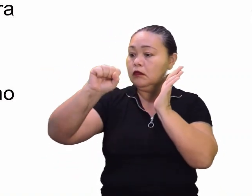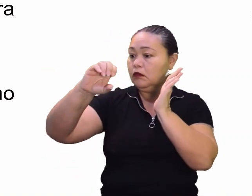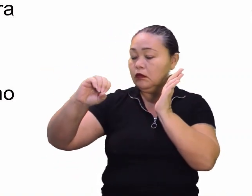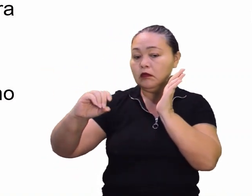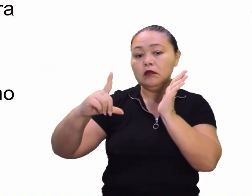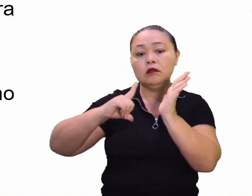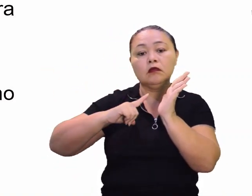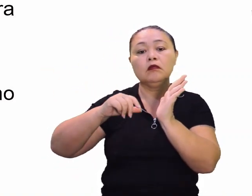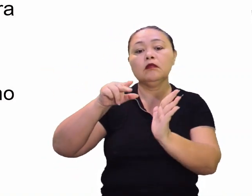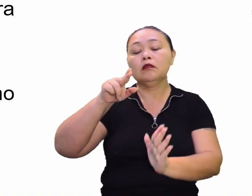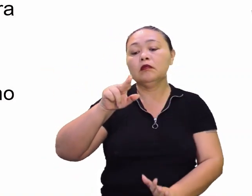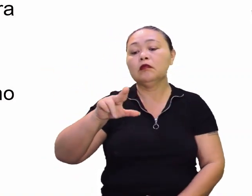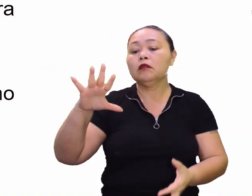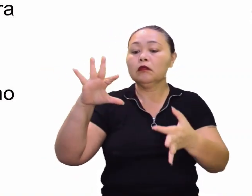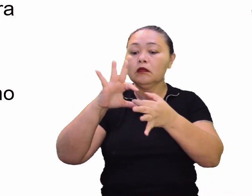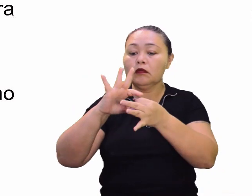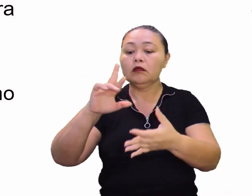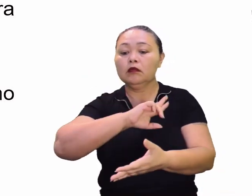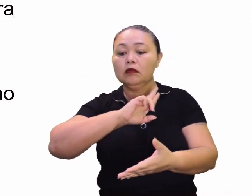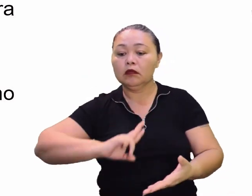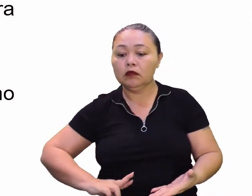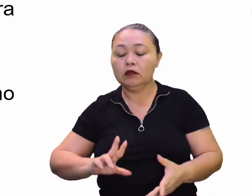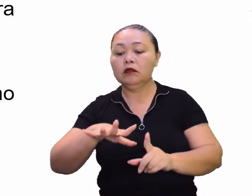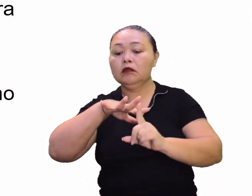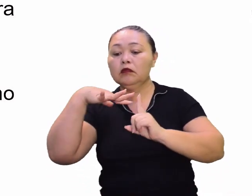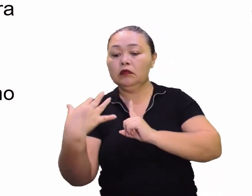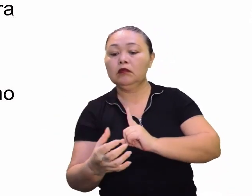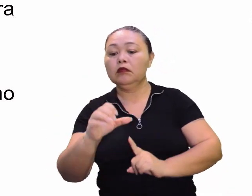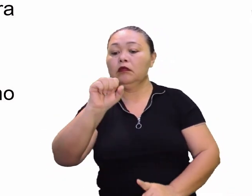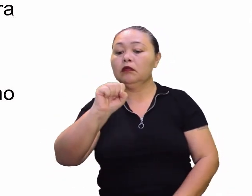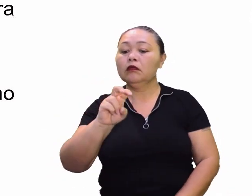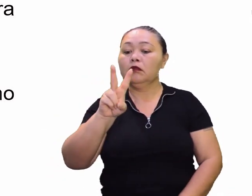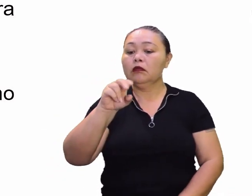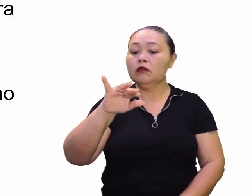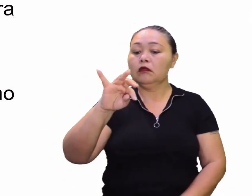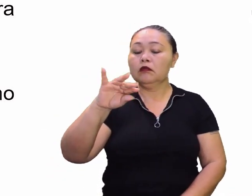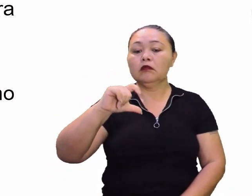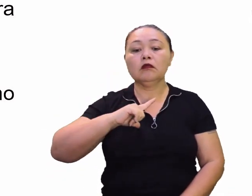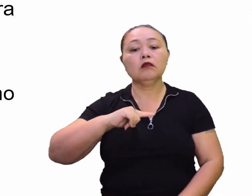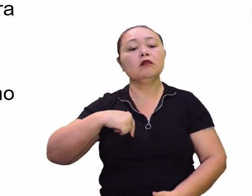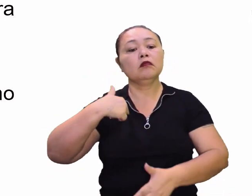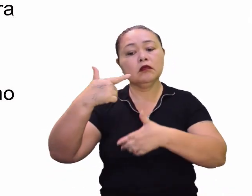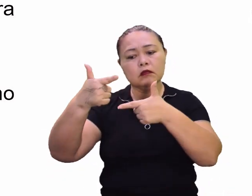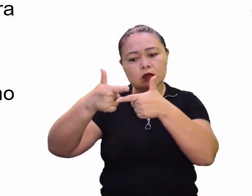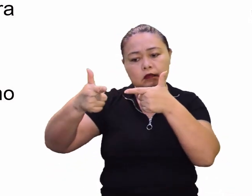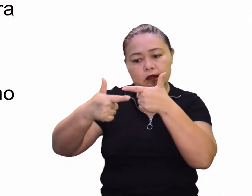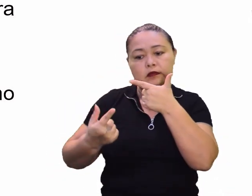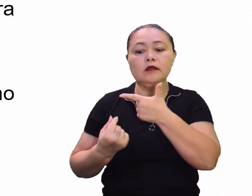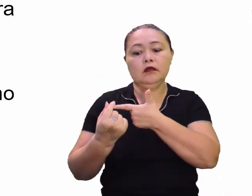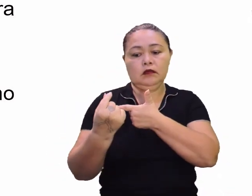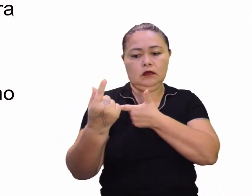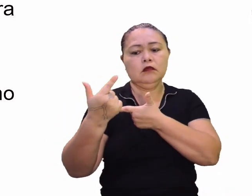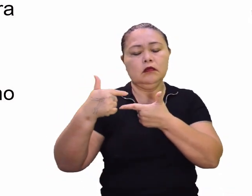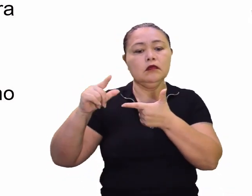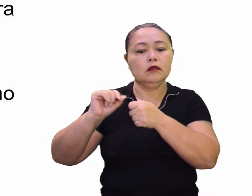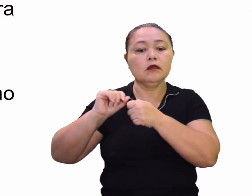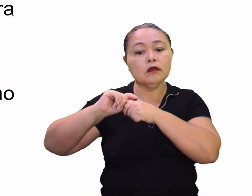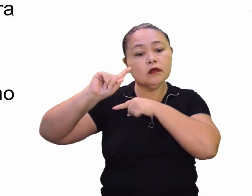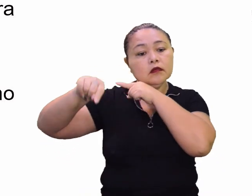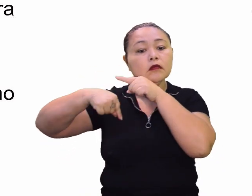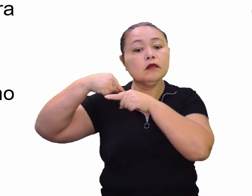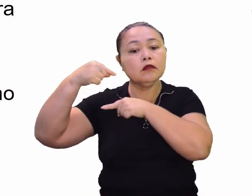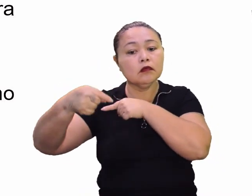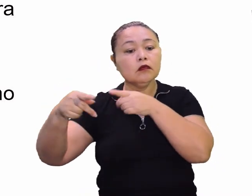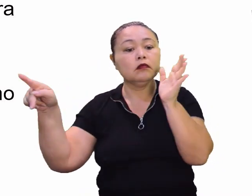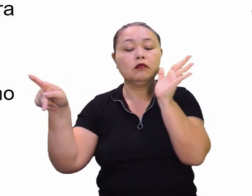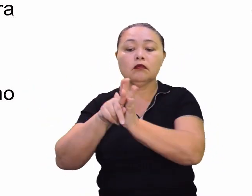e a União das Repúblicas Socialistas Soviéticas passou por uma grave crise econômica, sendo consequência da